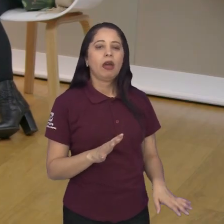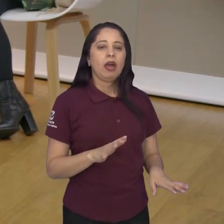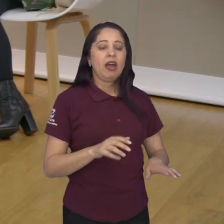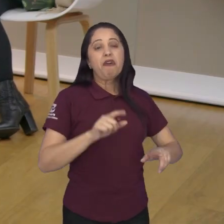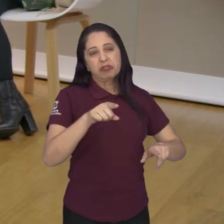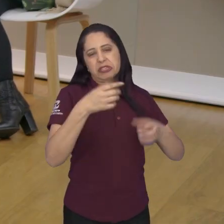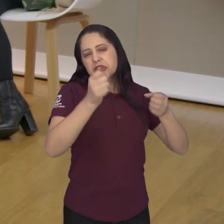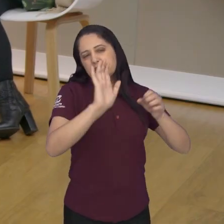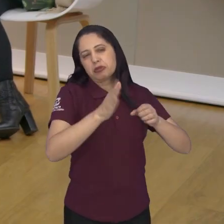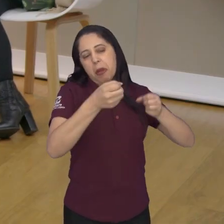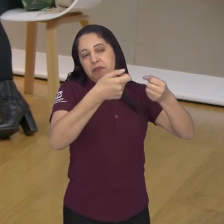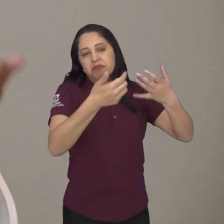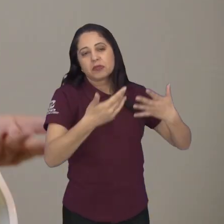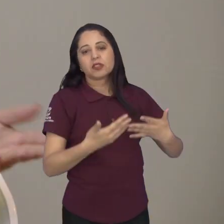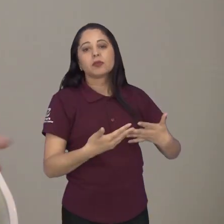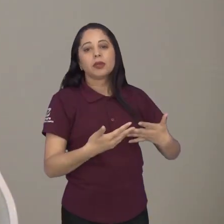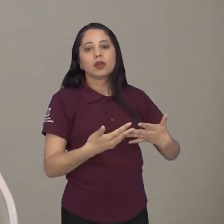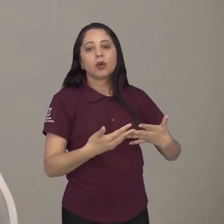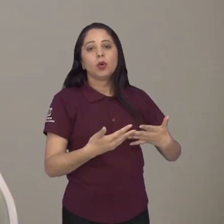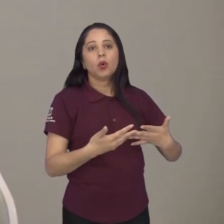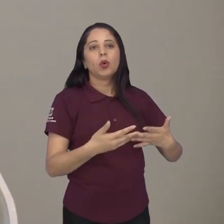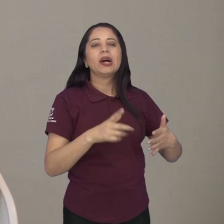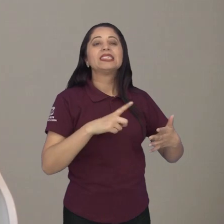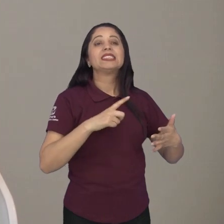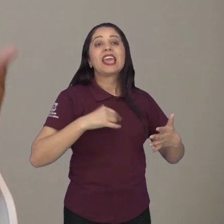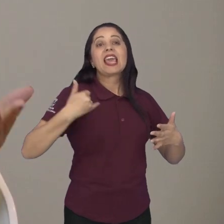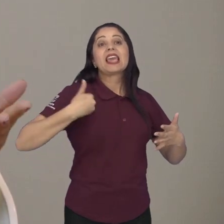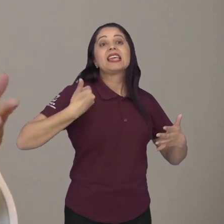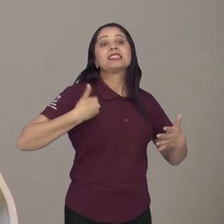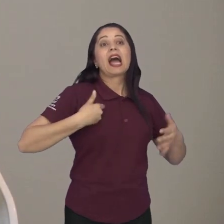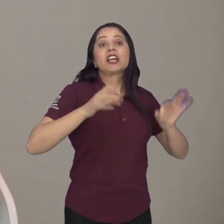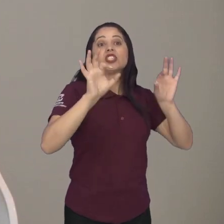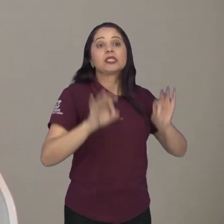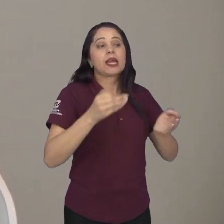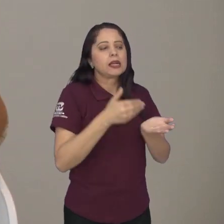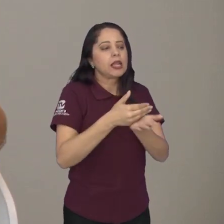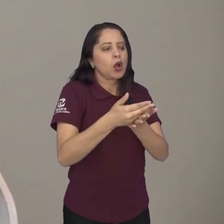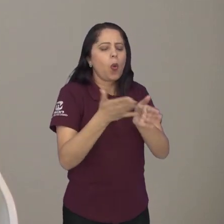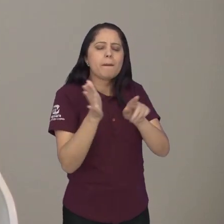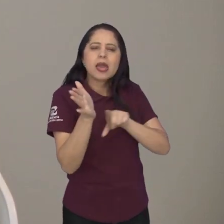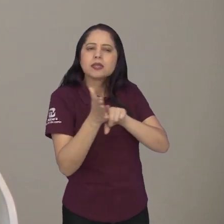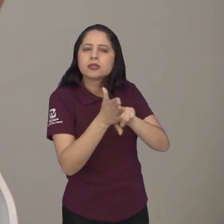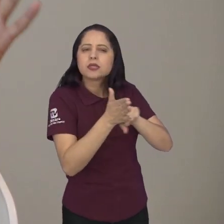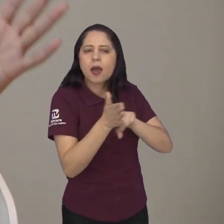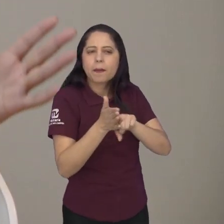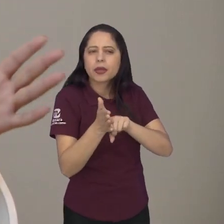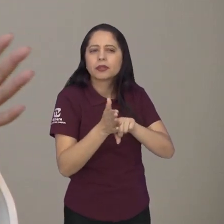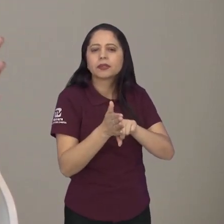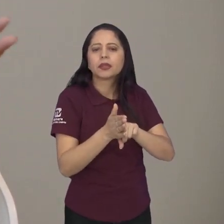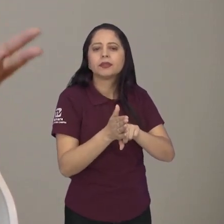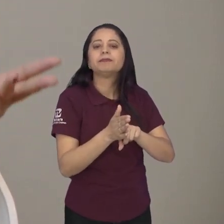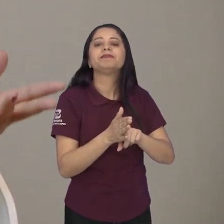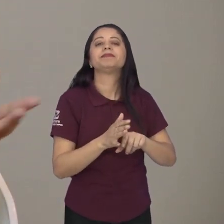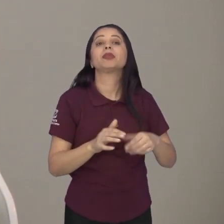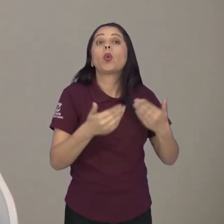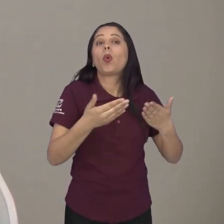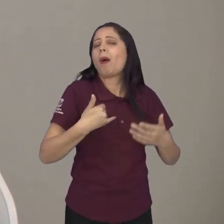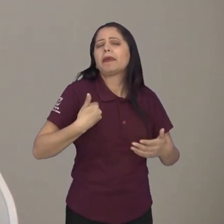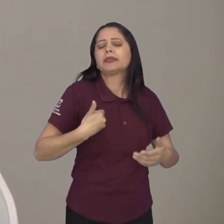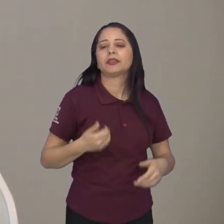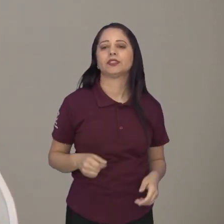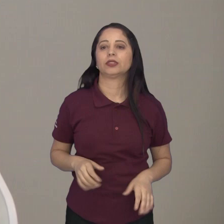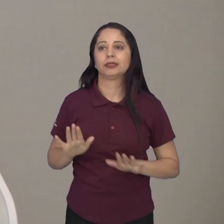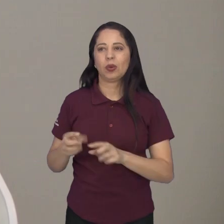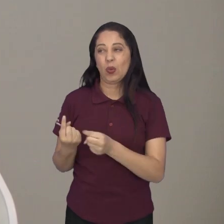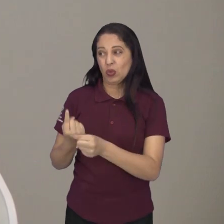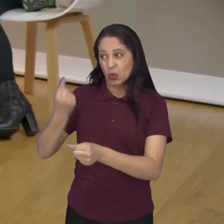sintoma ou não, você falou no intervalo, né, nos bastidores, que existe uma idade ideal para começar a fazer aí uma investigação mais rigorosa do fígado. Qual que é